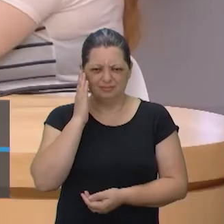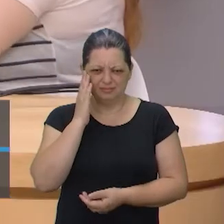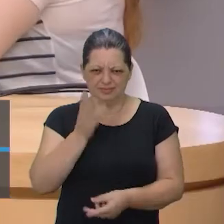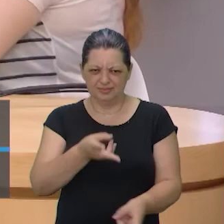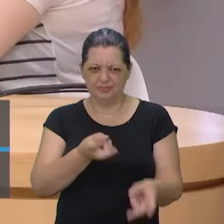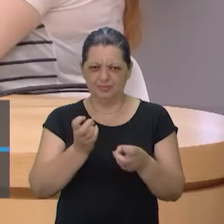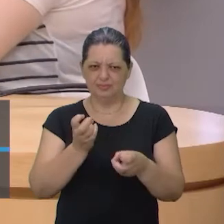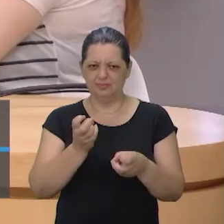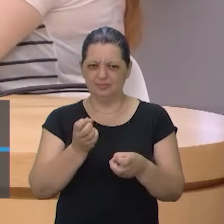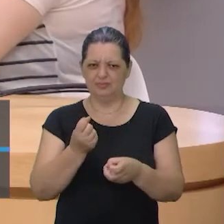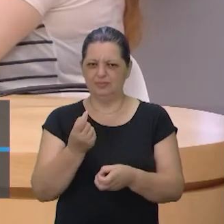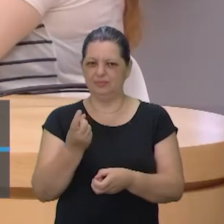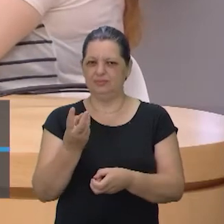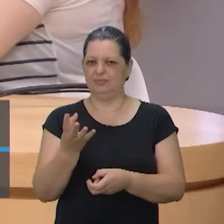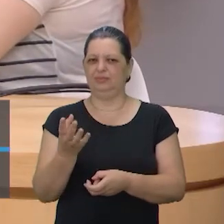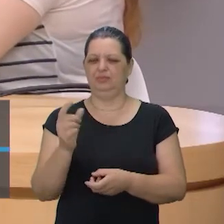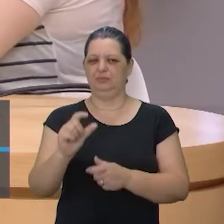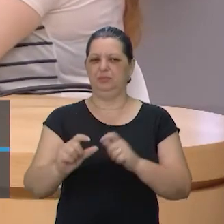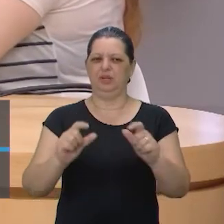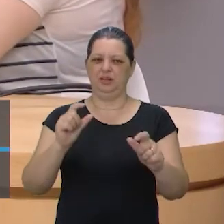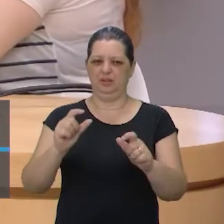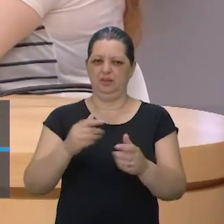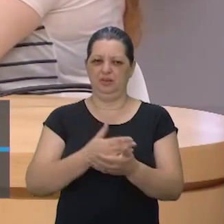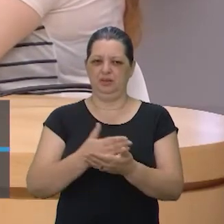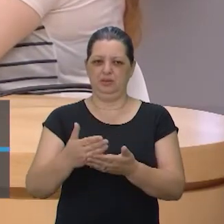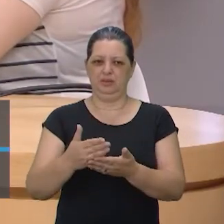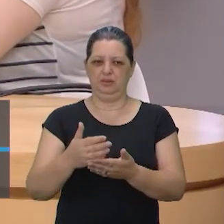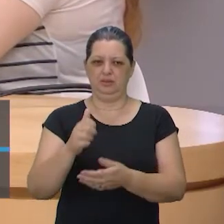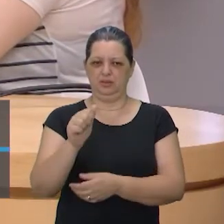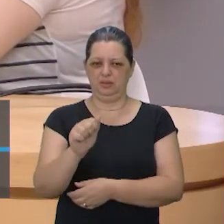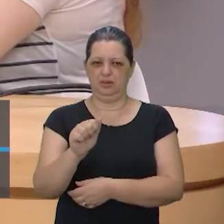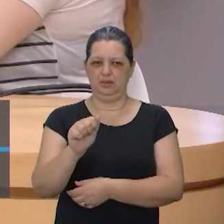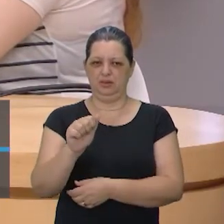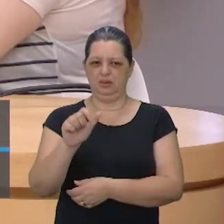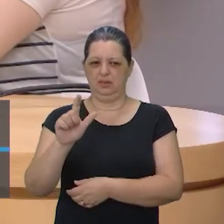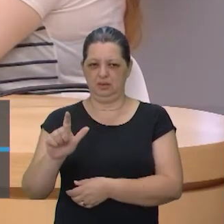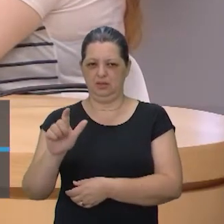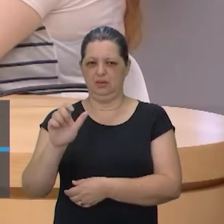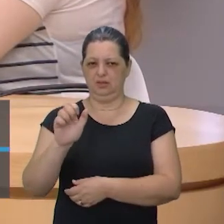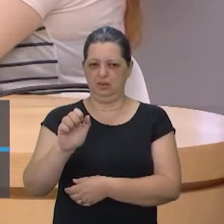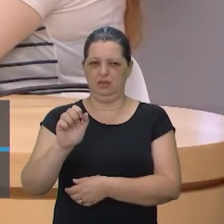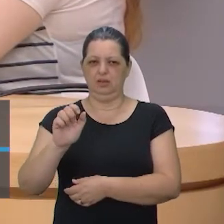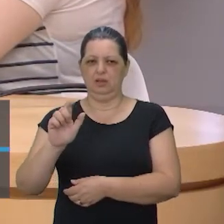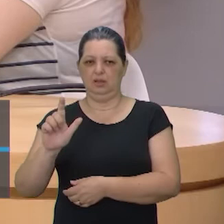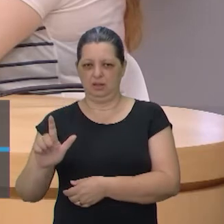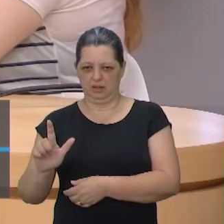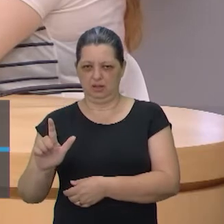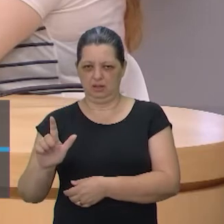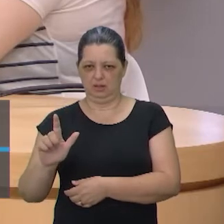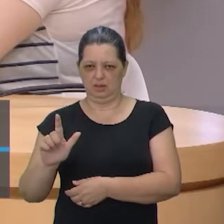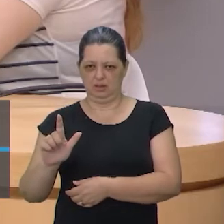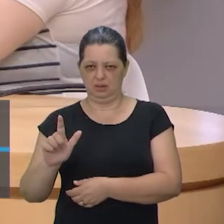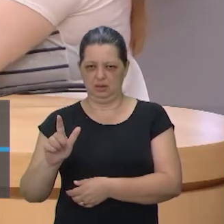a quantidade de palavras que começam com A-L e E-L na língua espanhola?